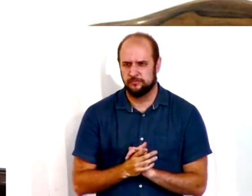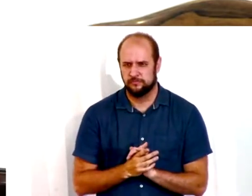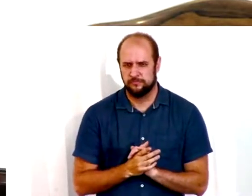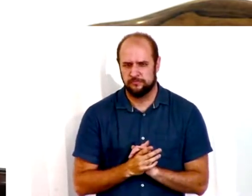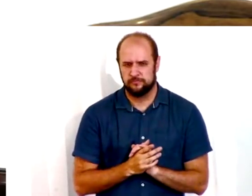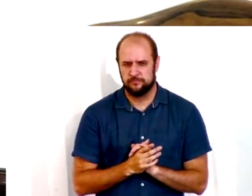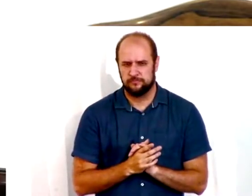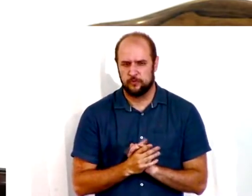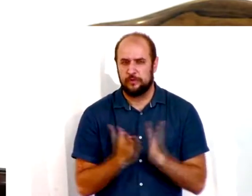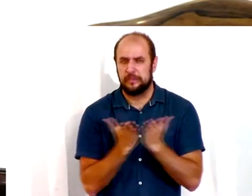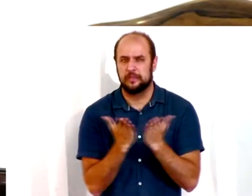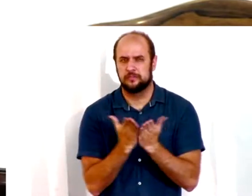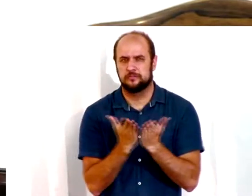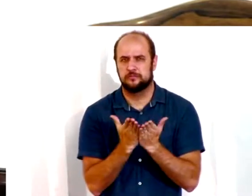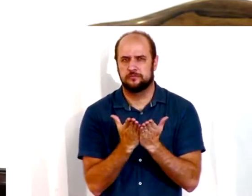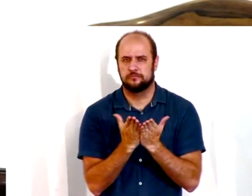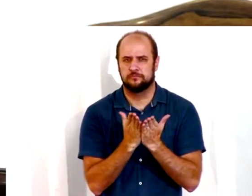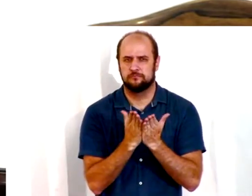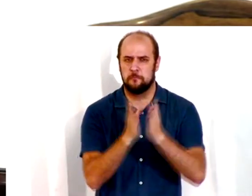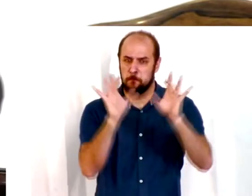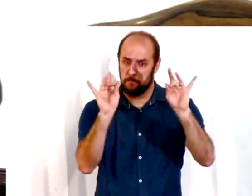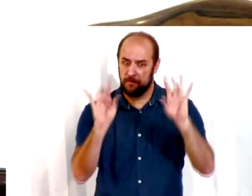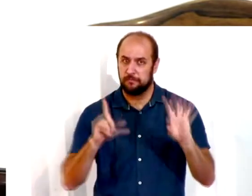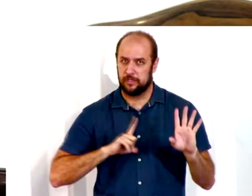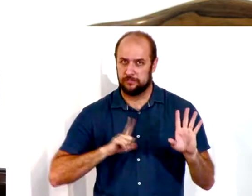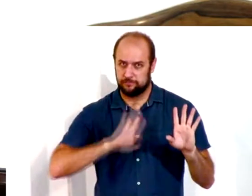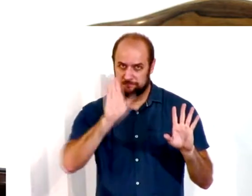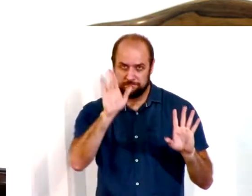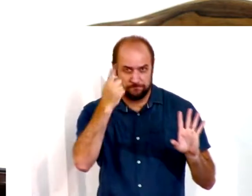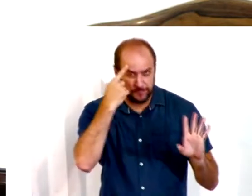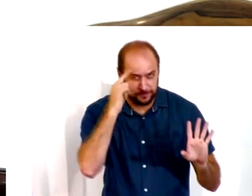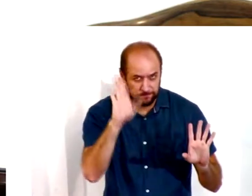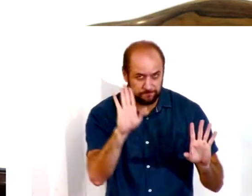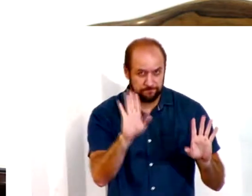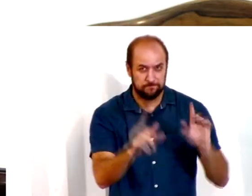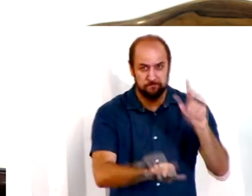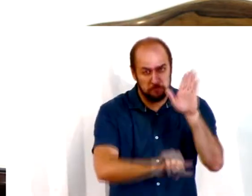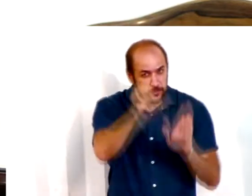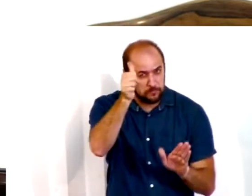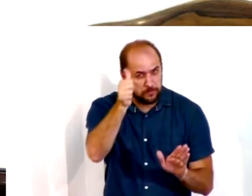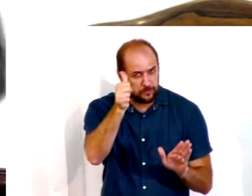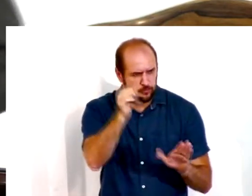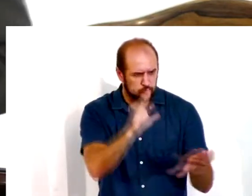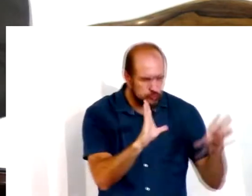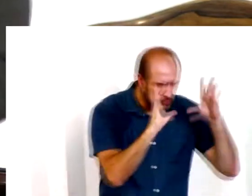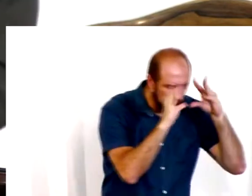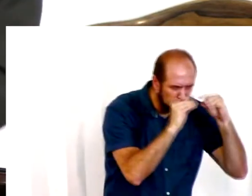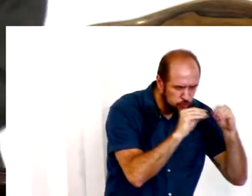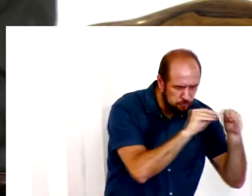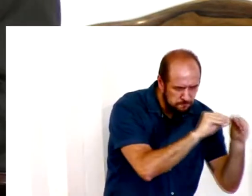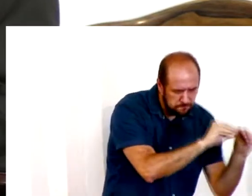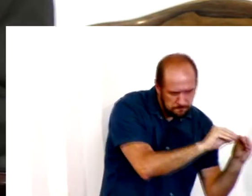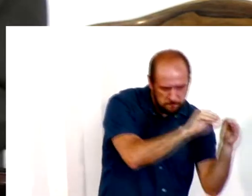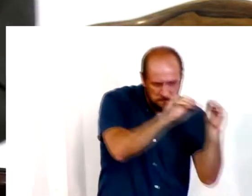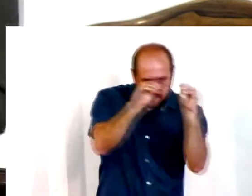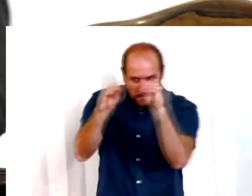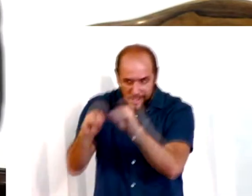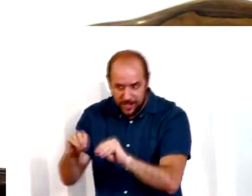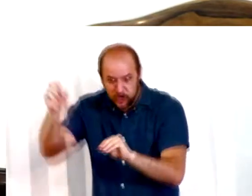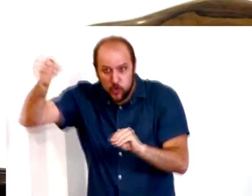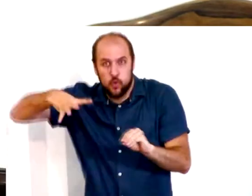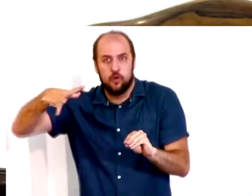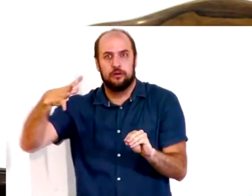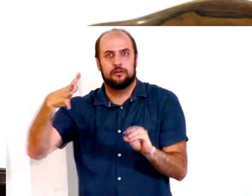das trevas para a luz. E isso através do sangue de Jesus Cristo, que deu a sua vida voluntariamente